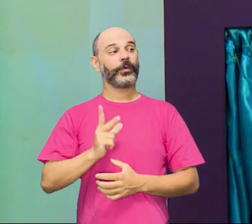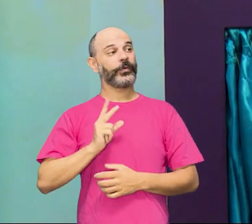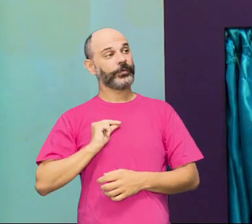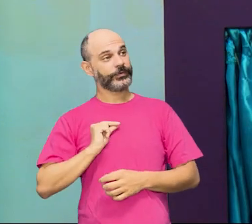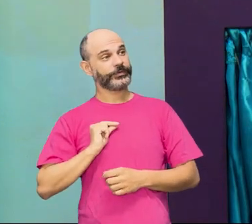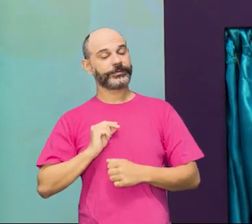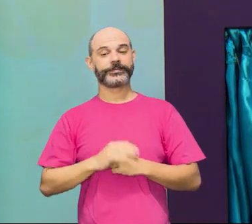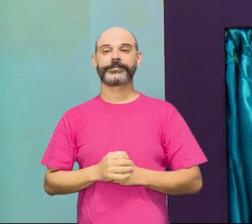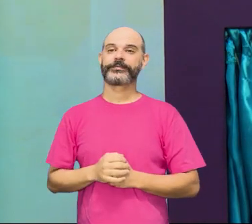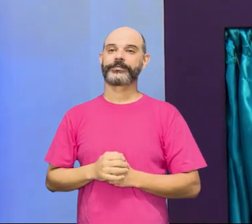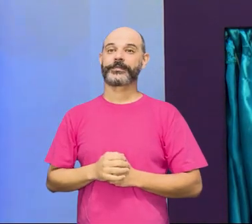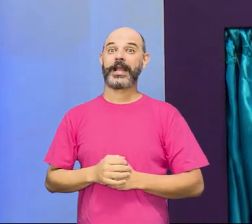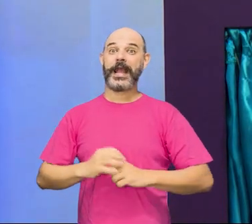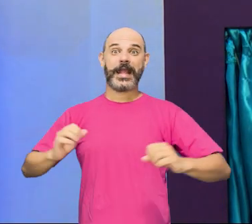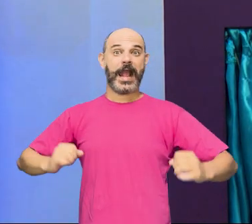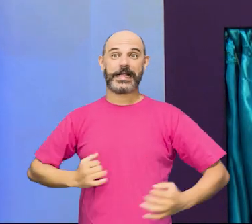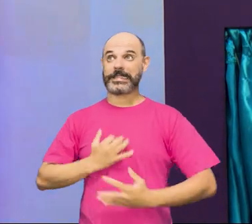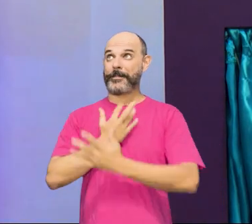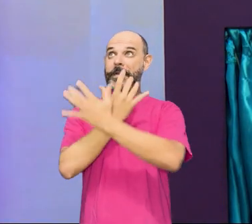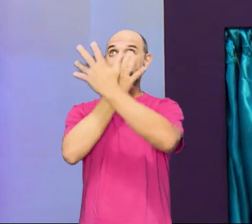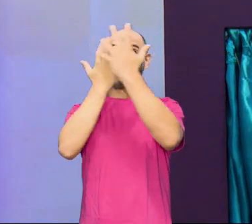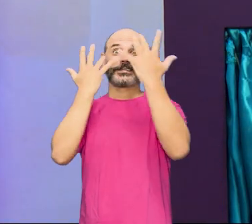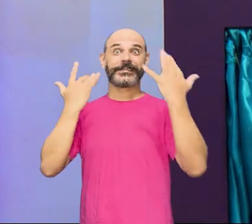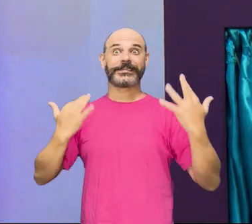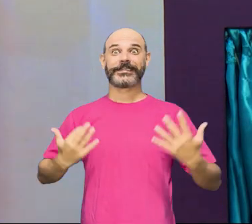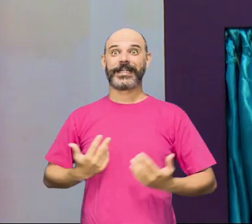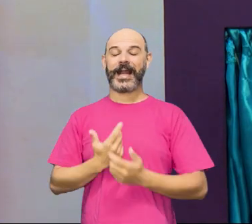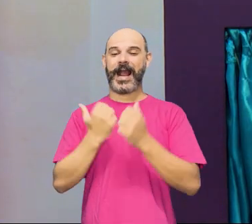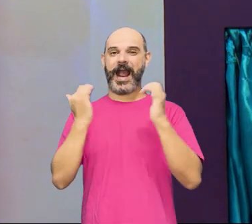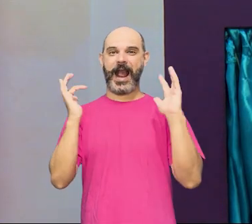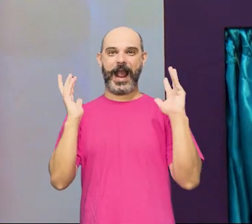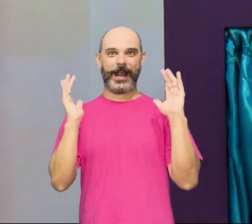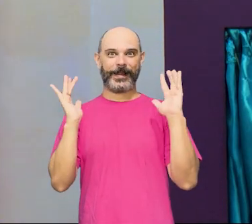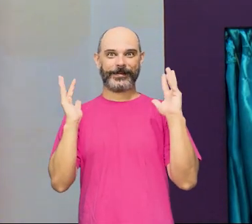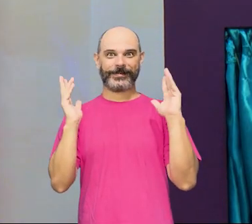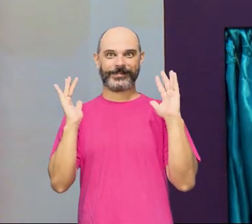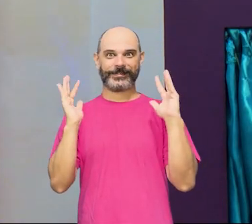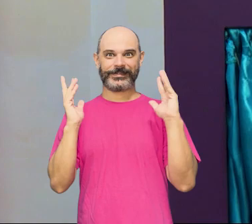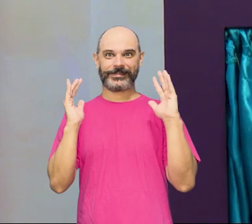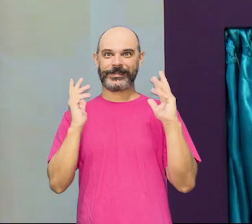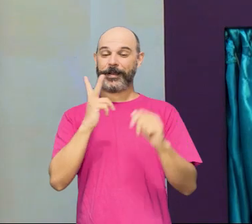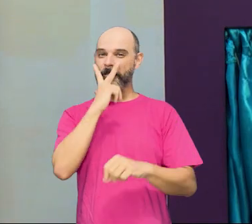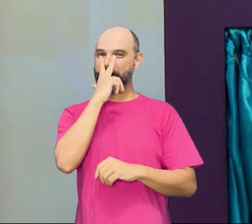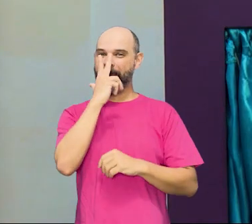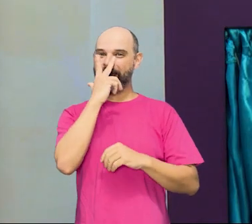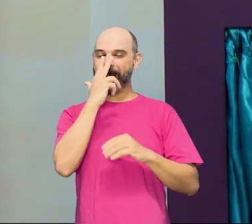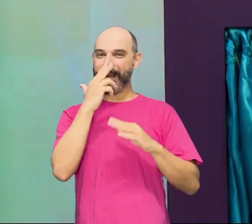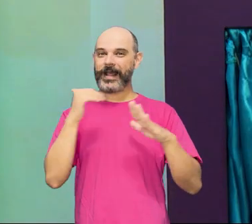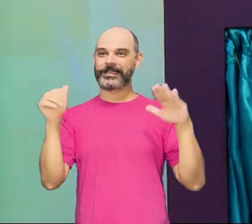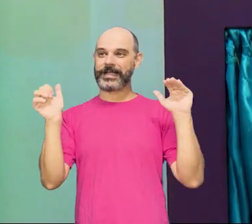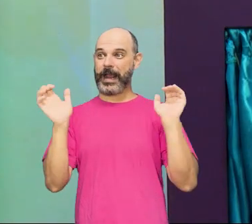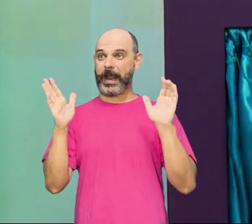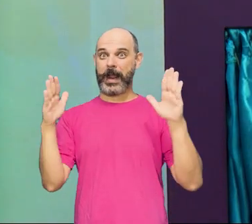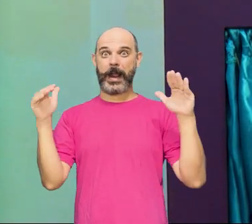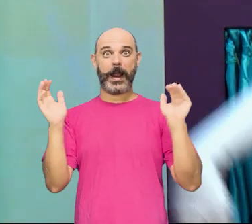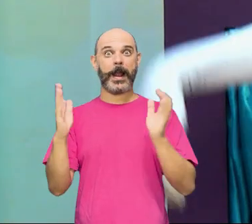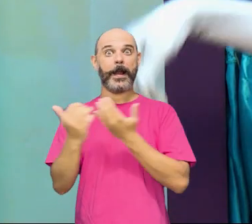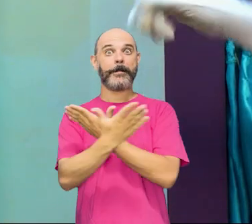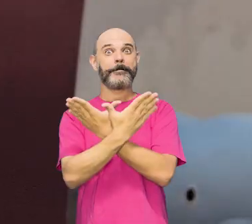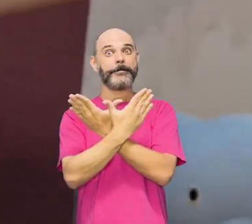Uau! E essa magia faz as nossas mãozinhas ficarem parecidas com